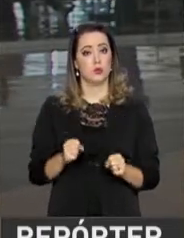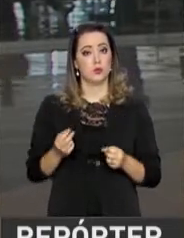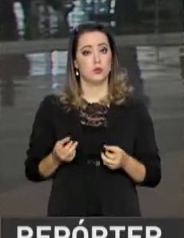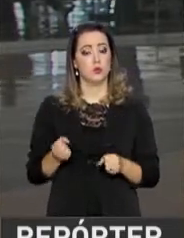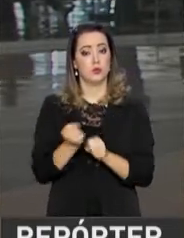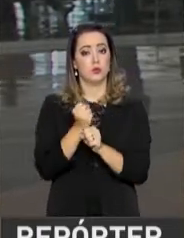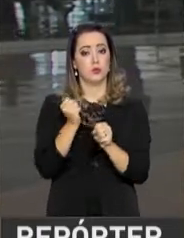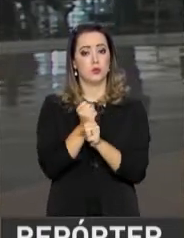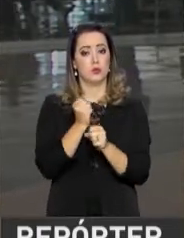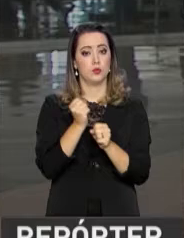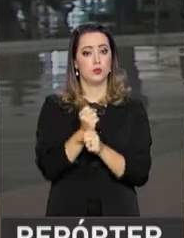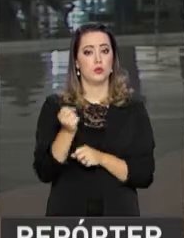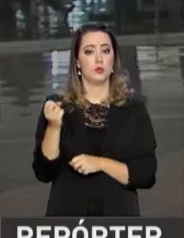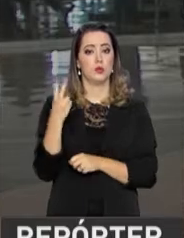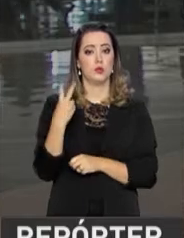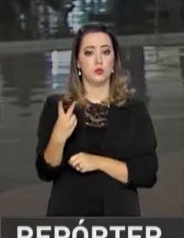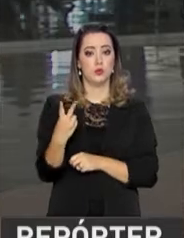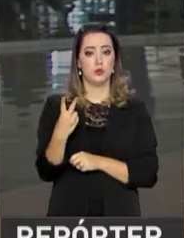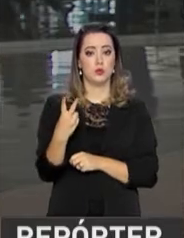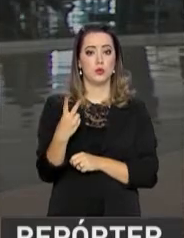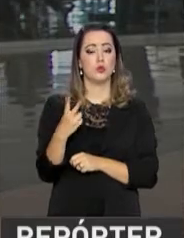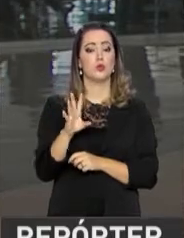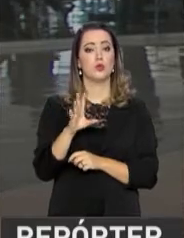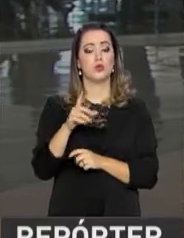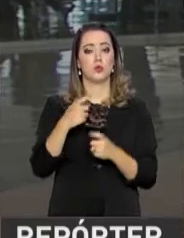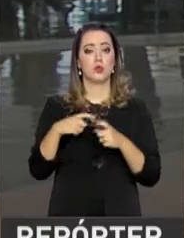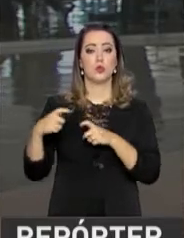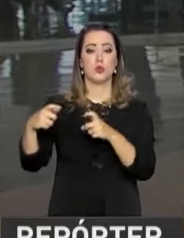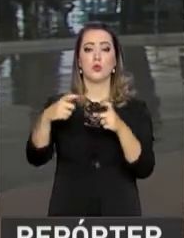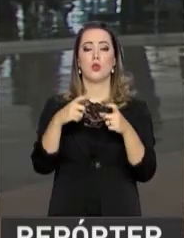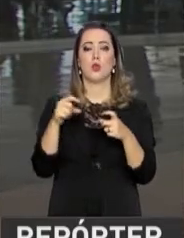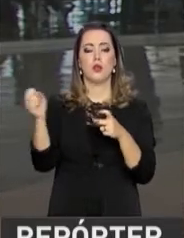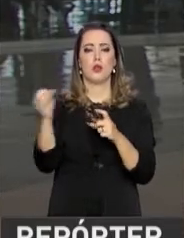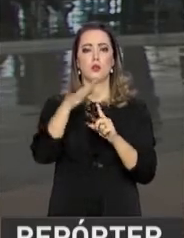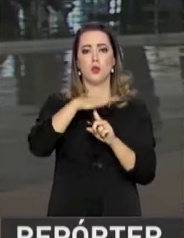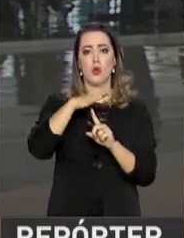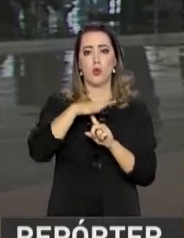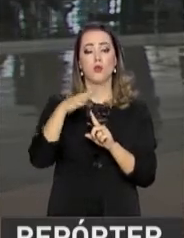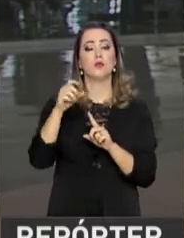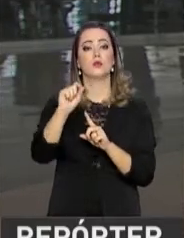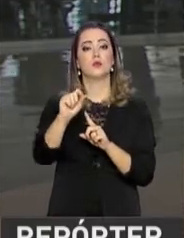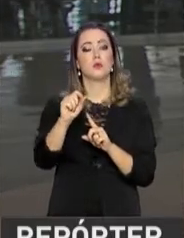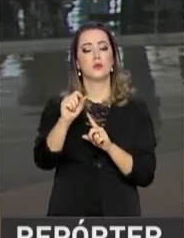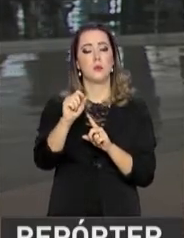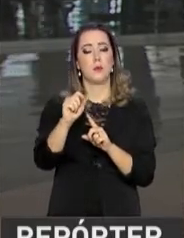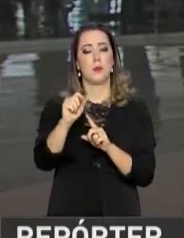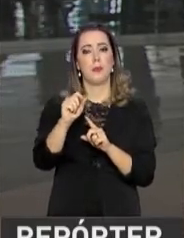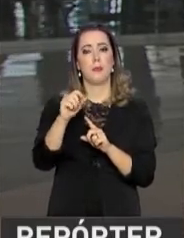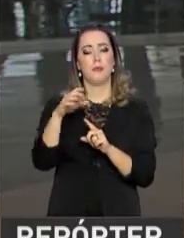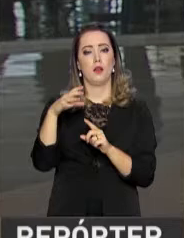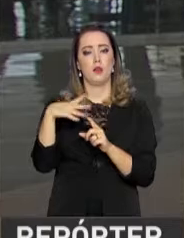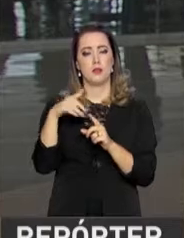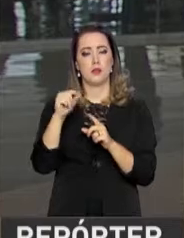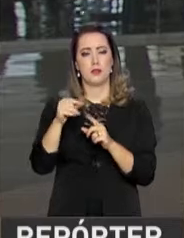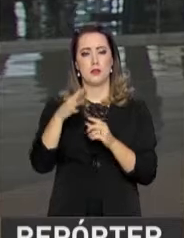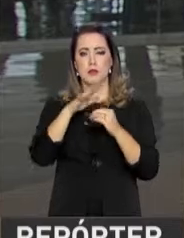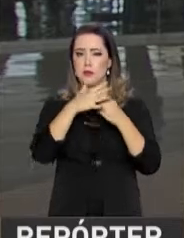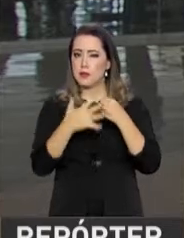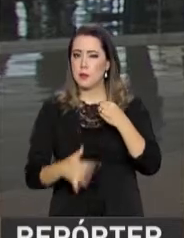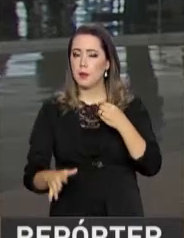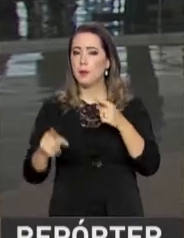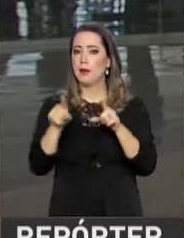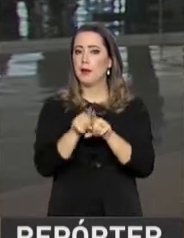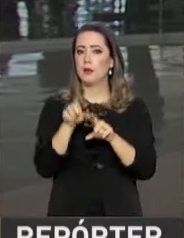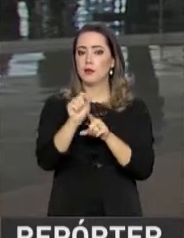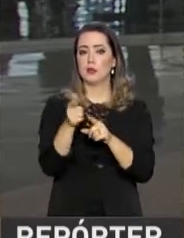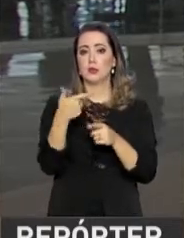a construção de duas estações em Samambaia e também melhorias que abrangem a reposição de peças,